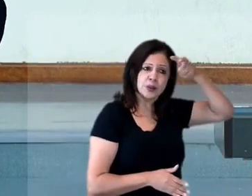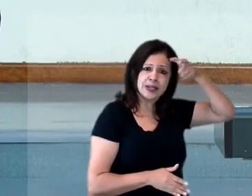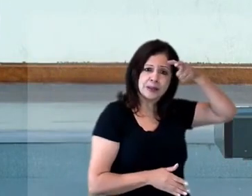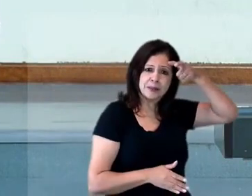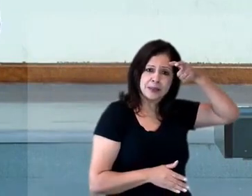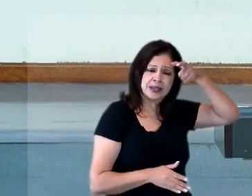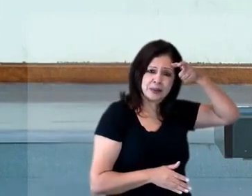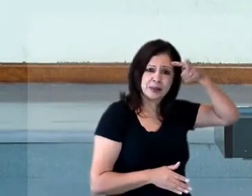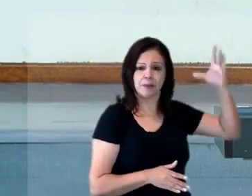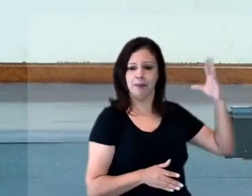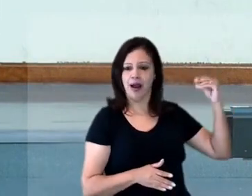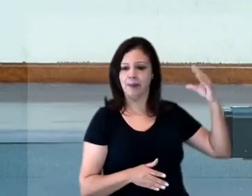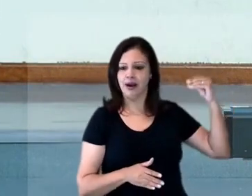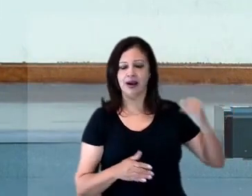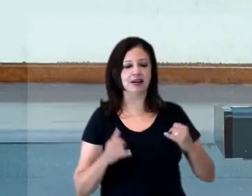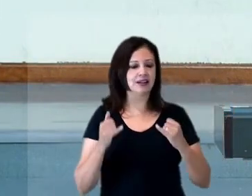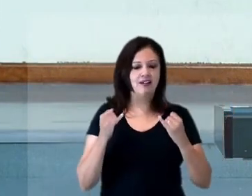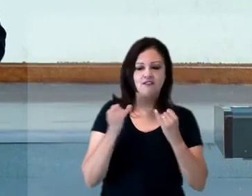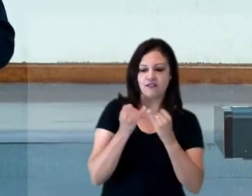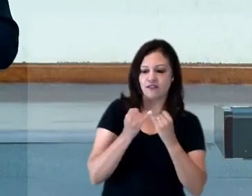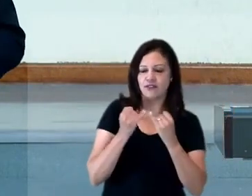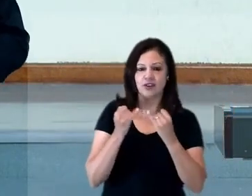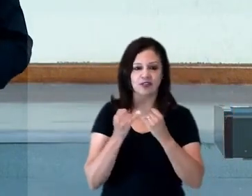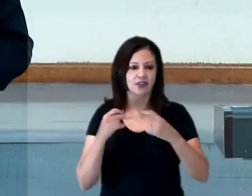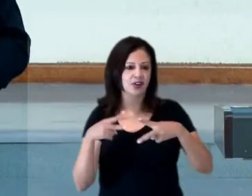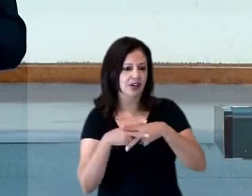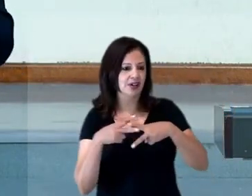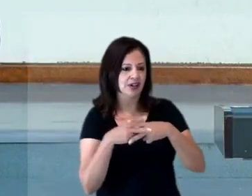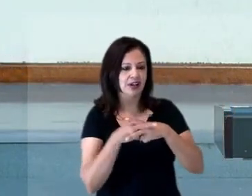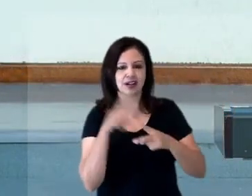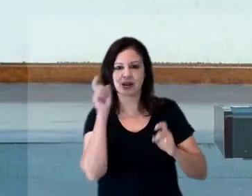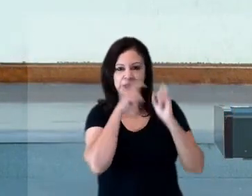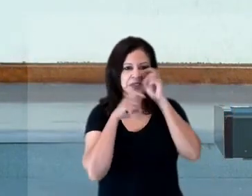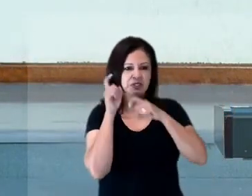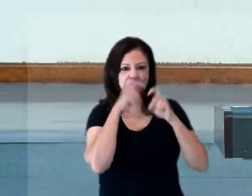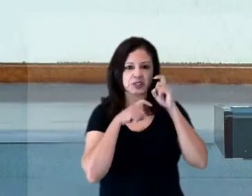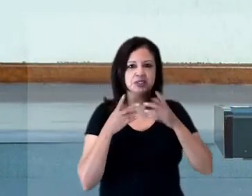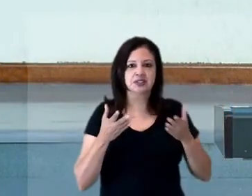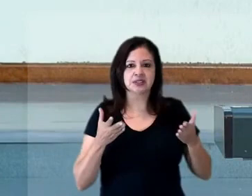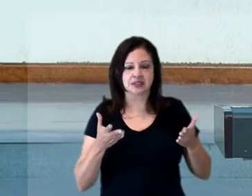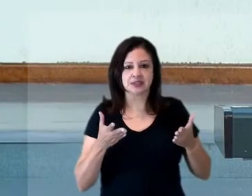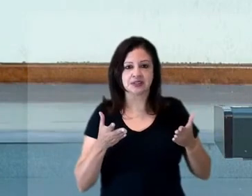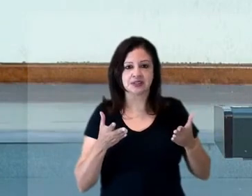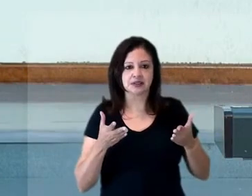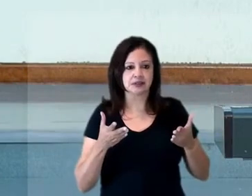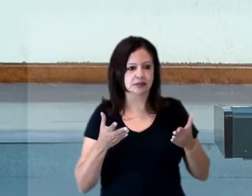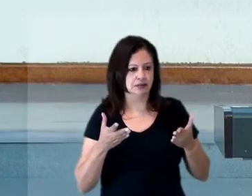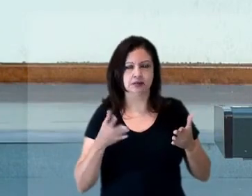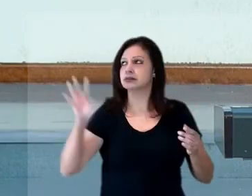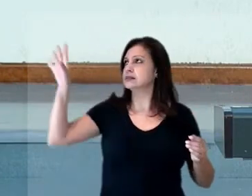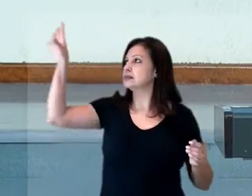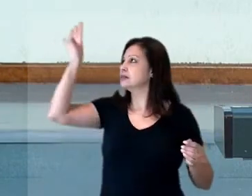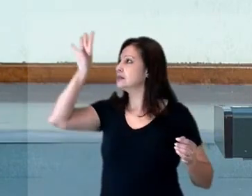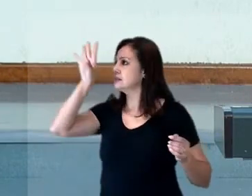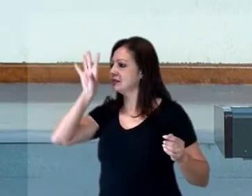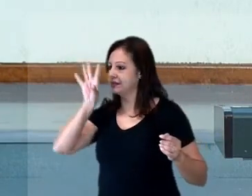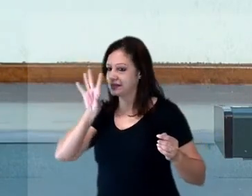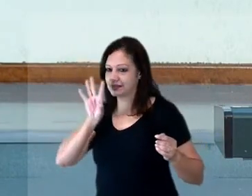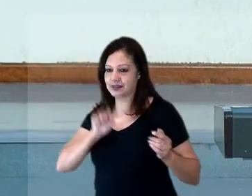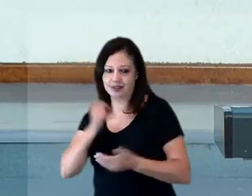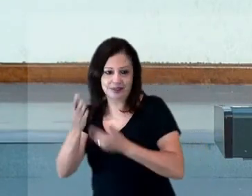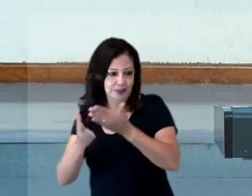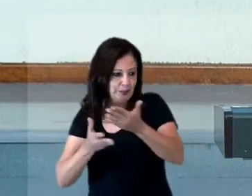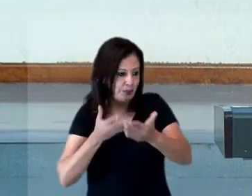fofoca, mentiras entre nós, porque estamos de fato e de verdade amando uns aos outros com um